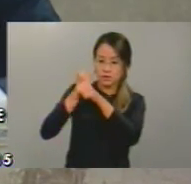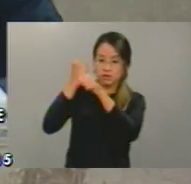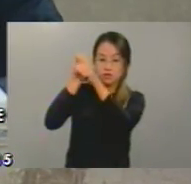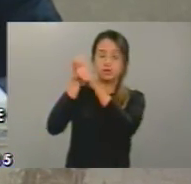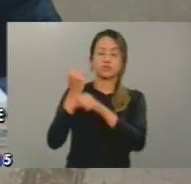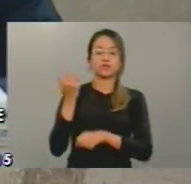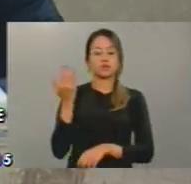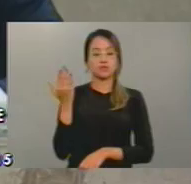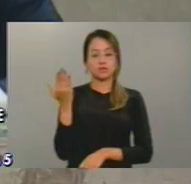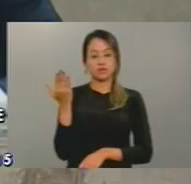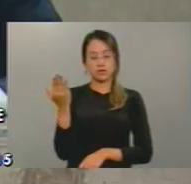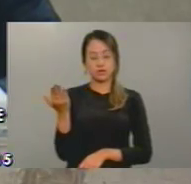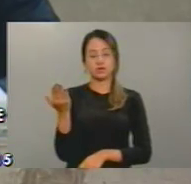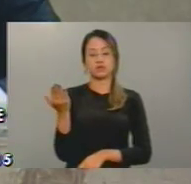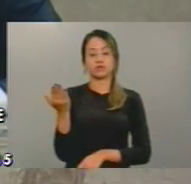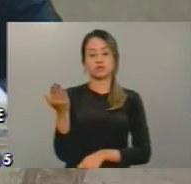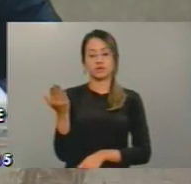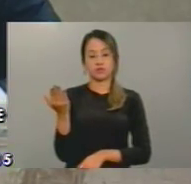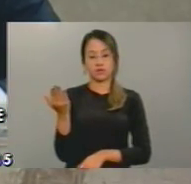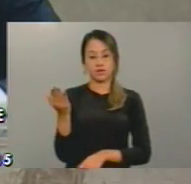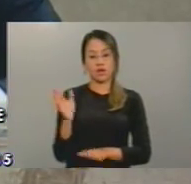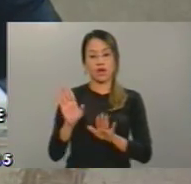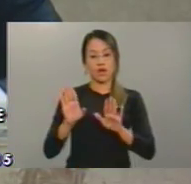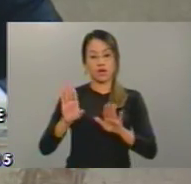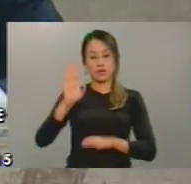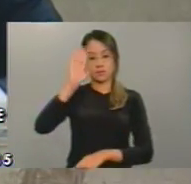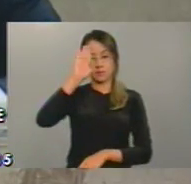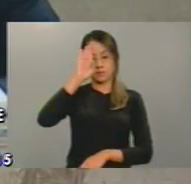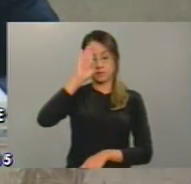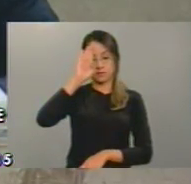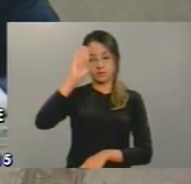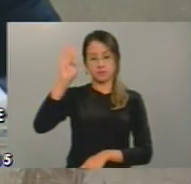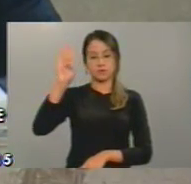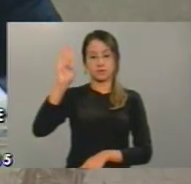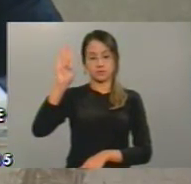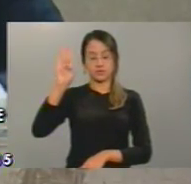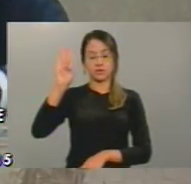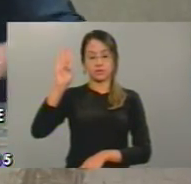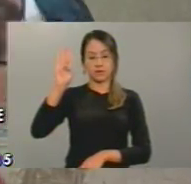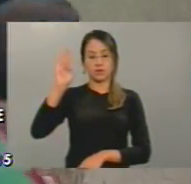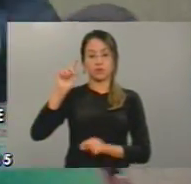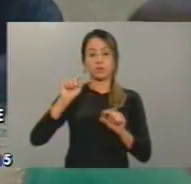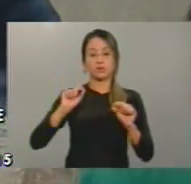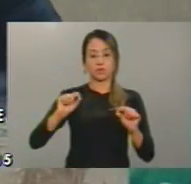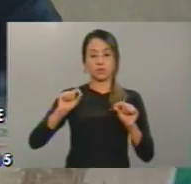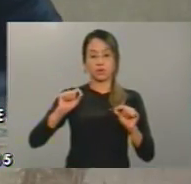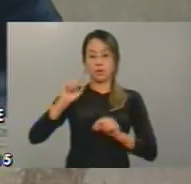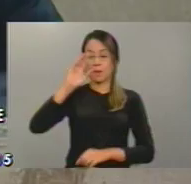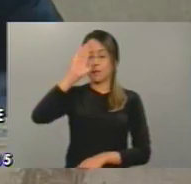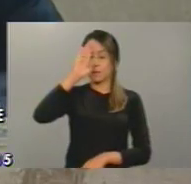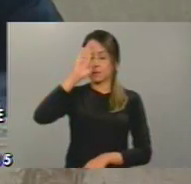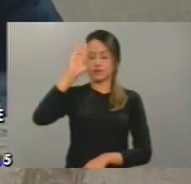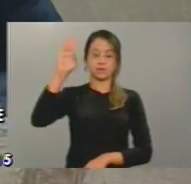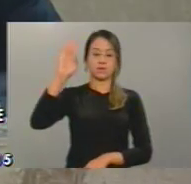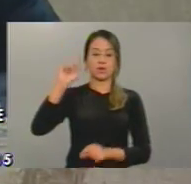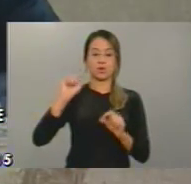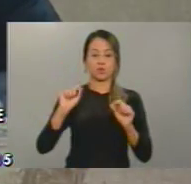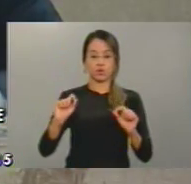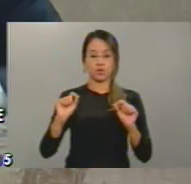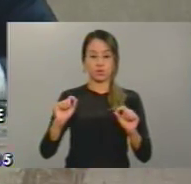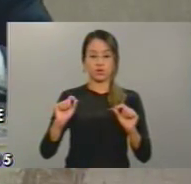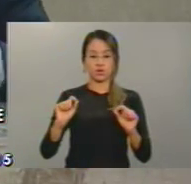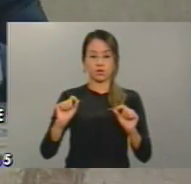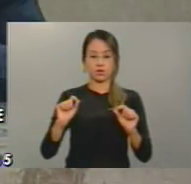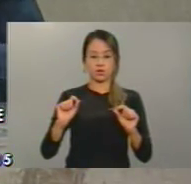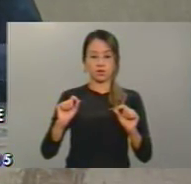unidades, e aí eu digo que é um dos principais, que é um dos principais, fechar o gargalo para a